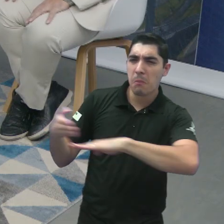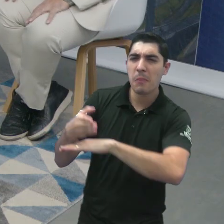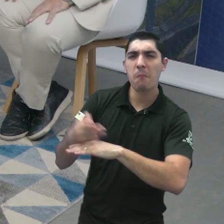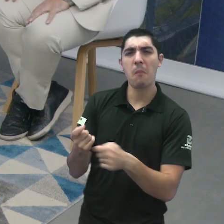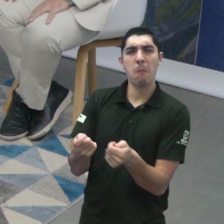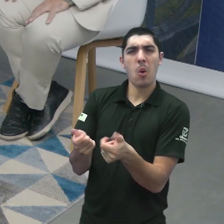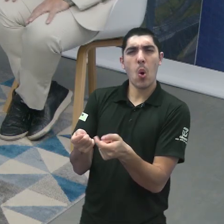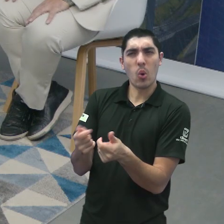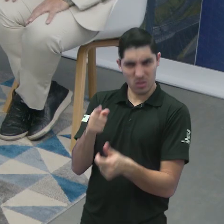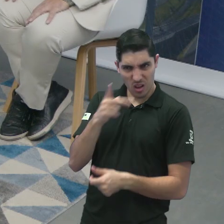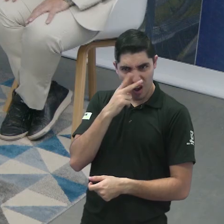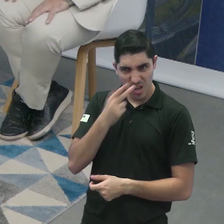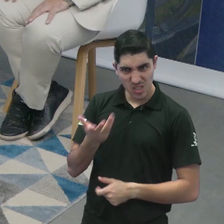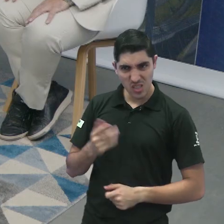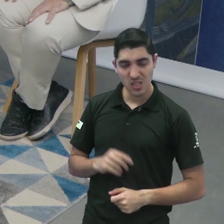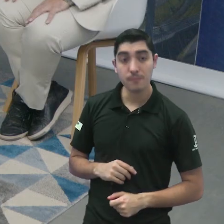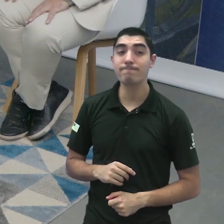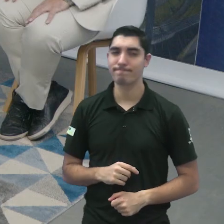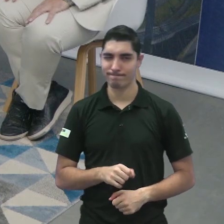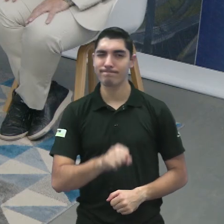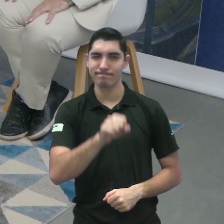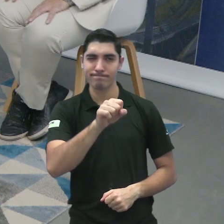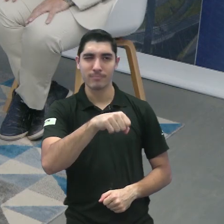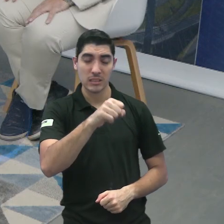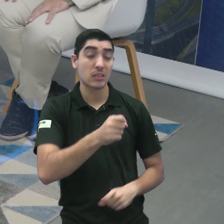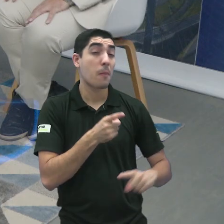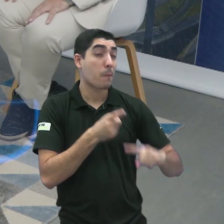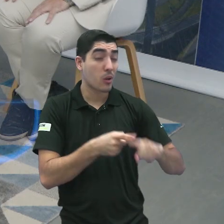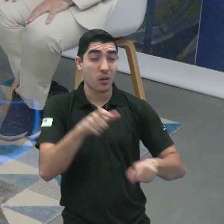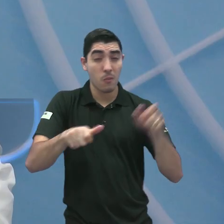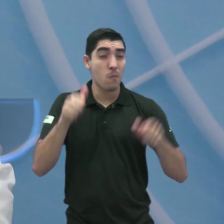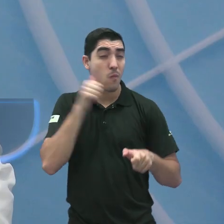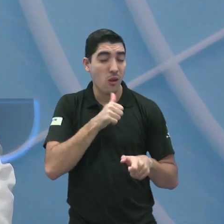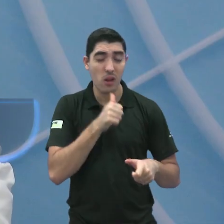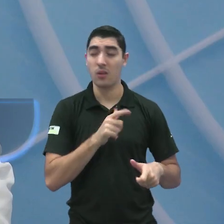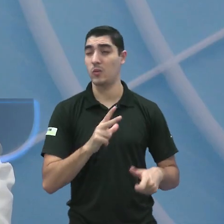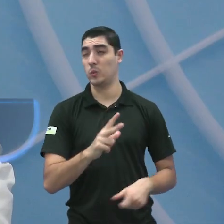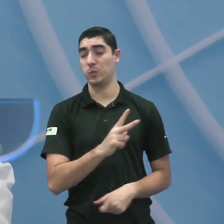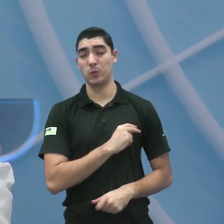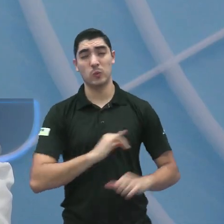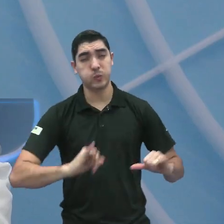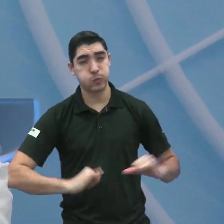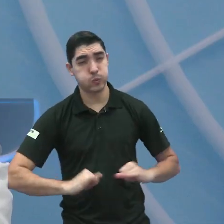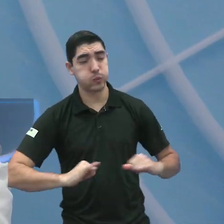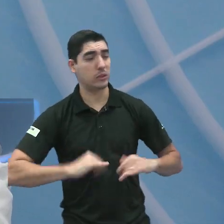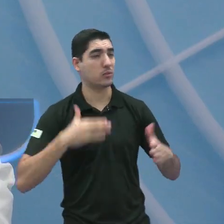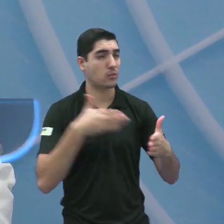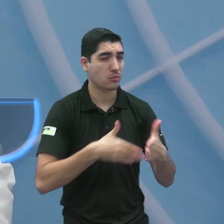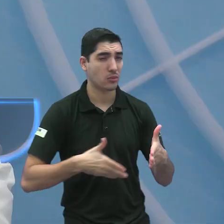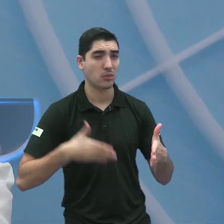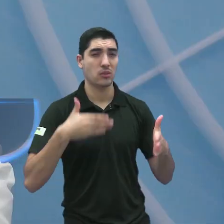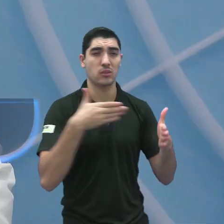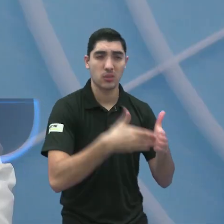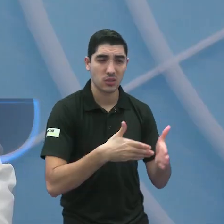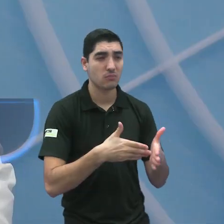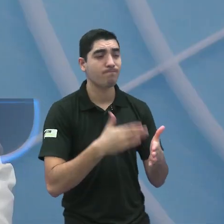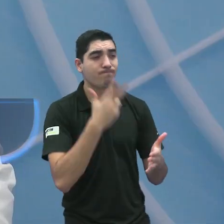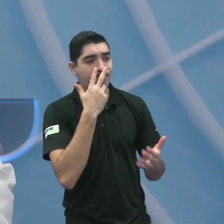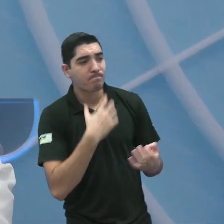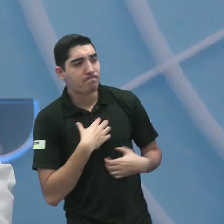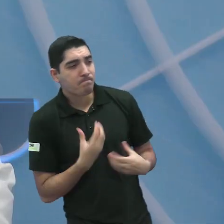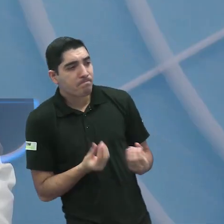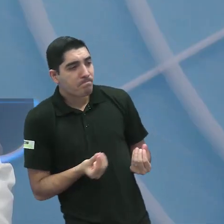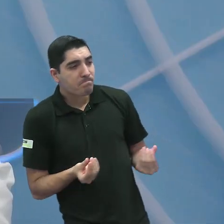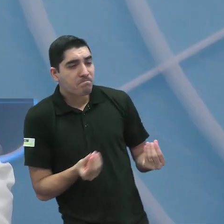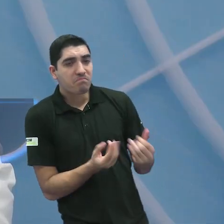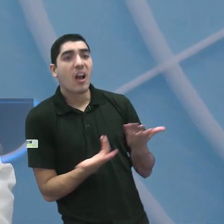sim, porque é uma barreira enorme que a mulher tem que enfrentar e ainda não se vê, não se sentir representada